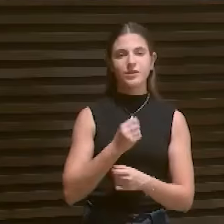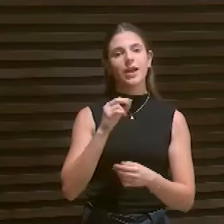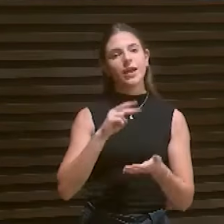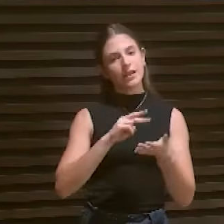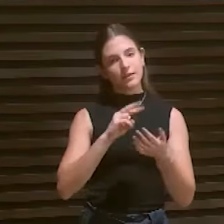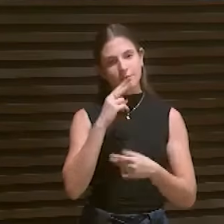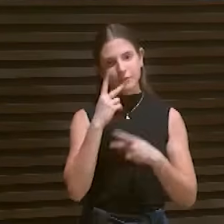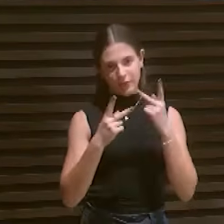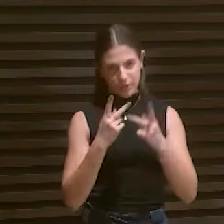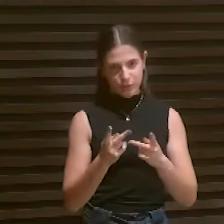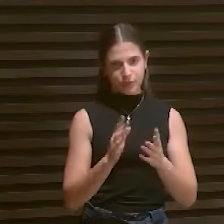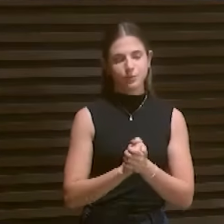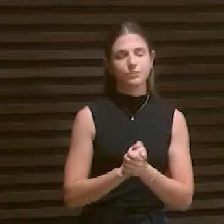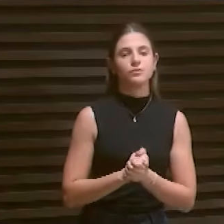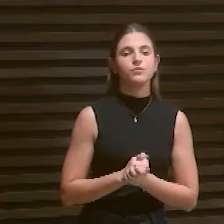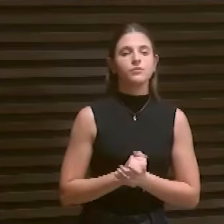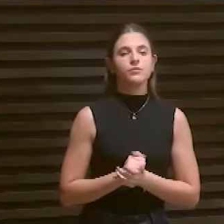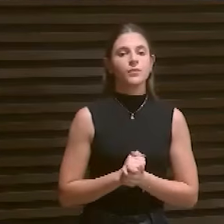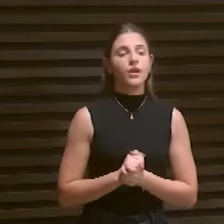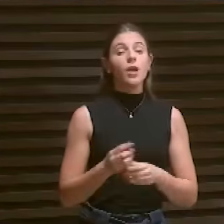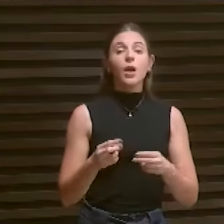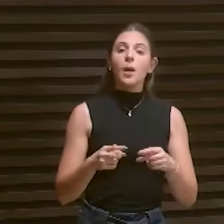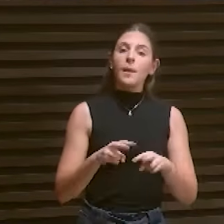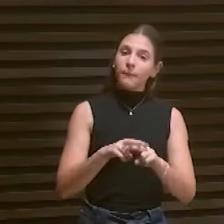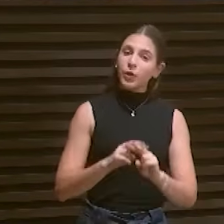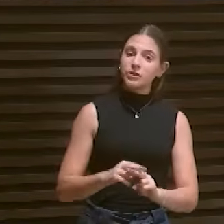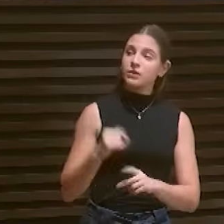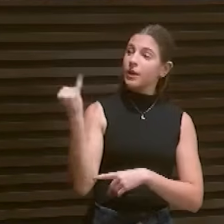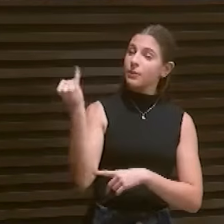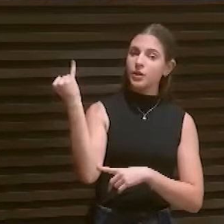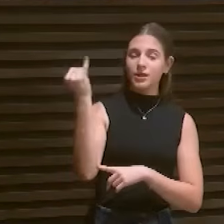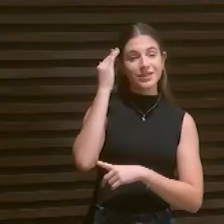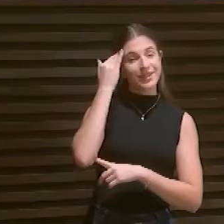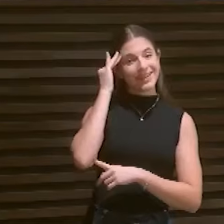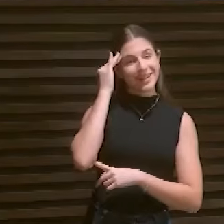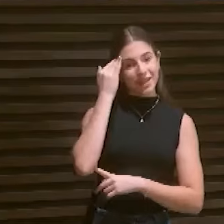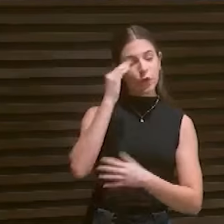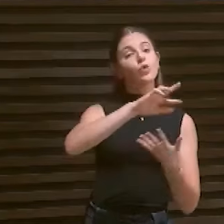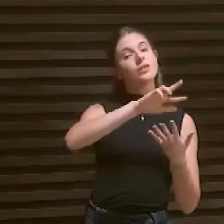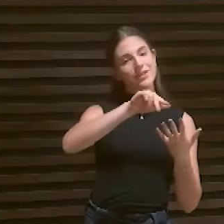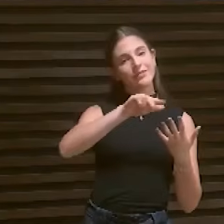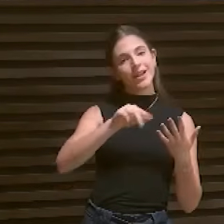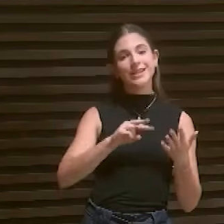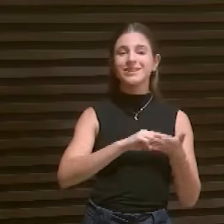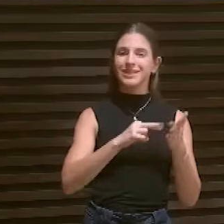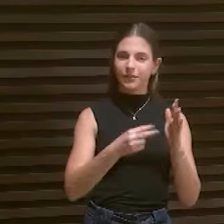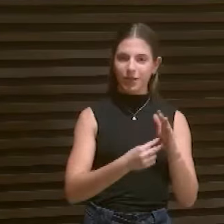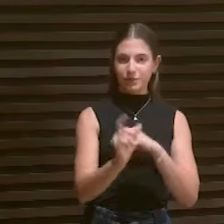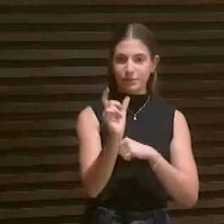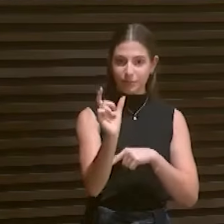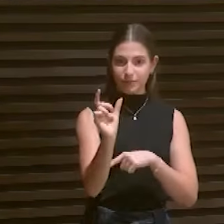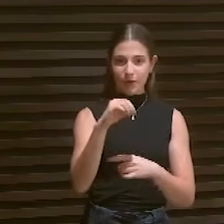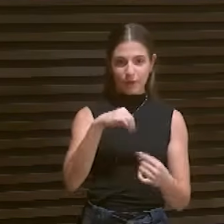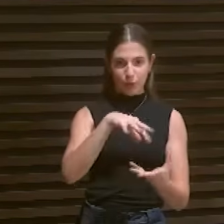E isto aqui, por isso que é importante você entender os vários sentidos da palavra mundo.